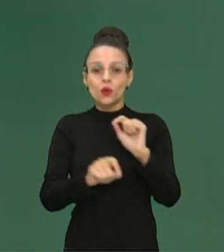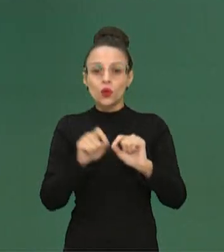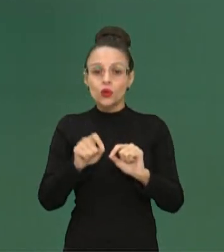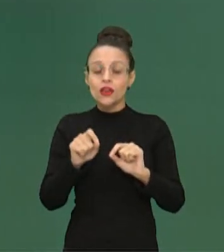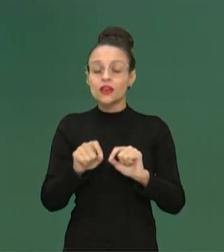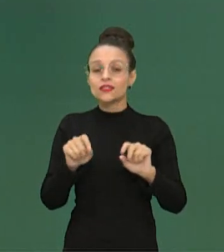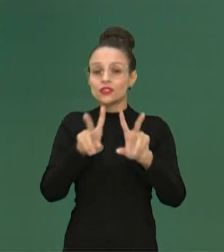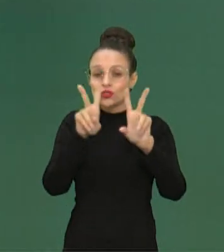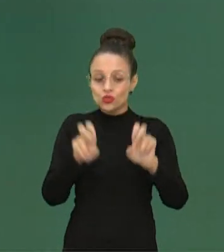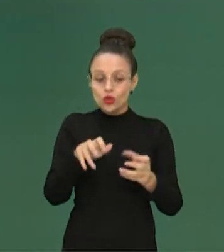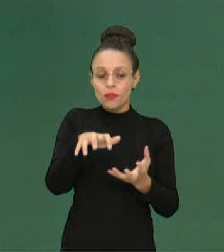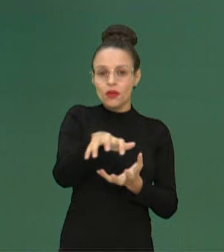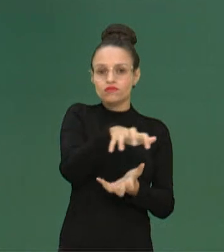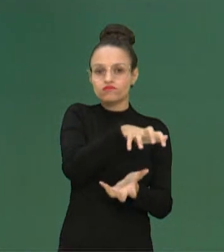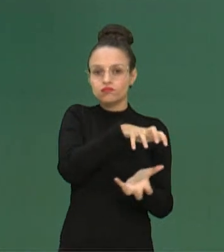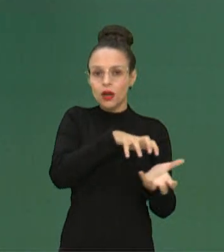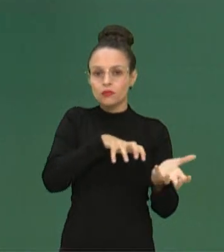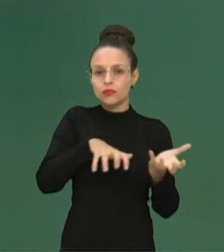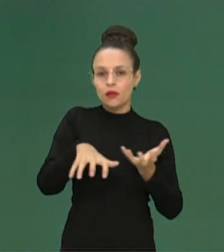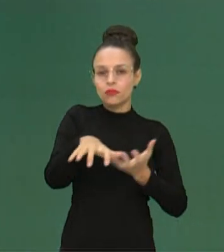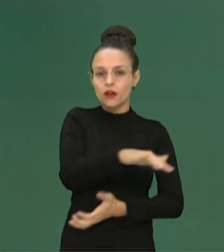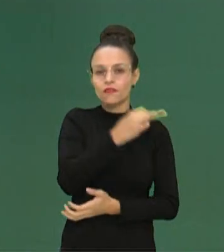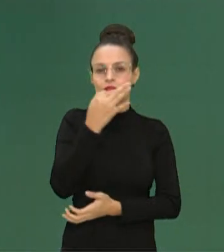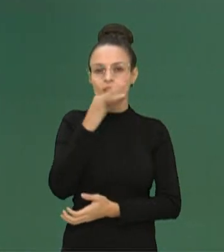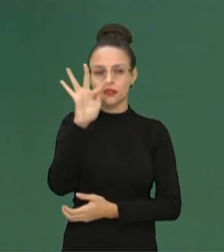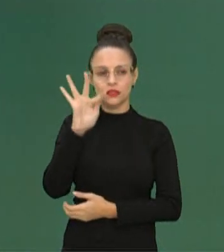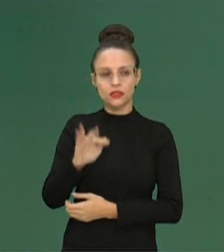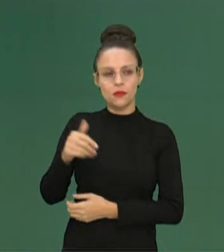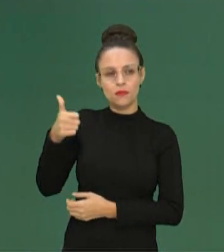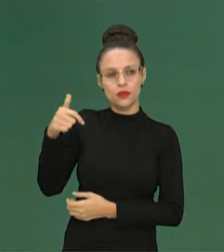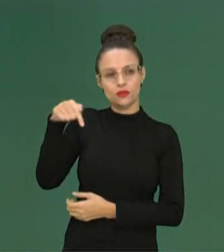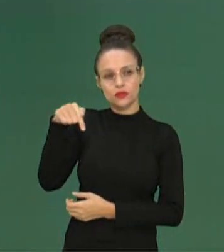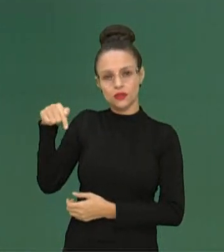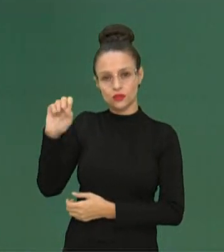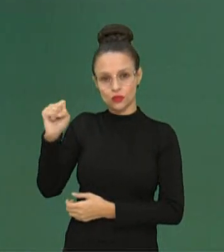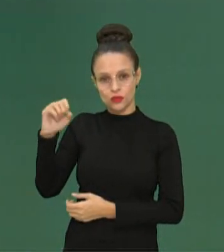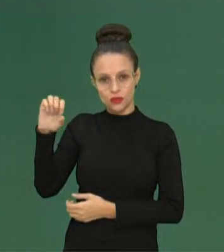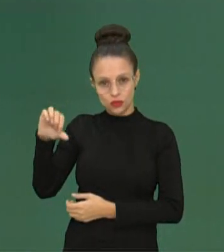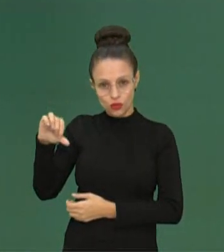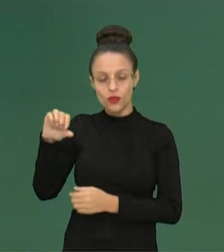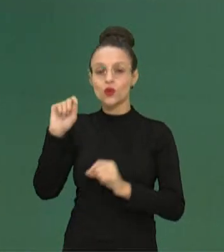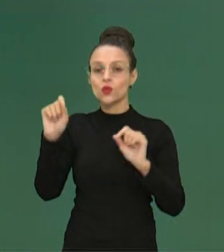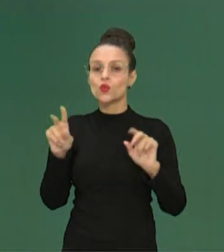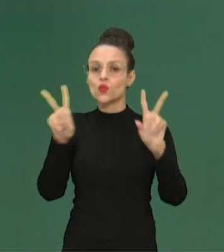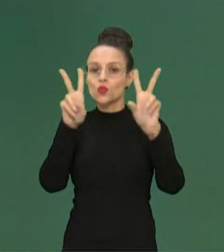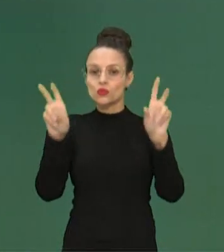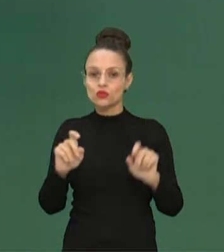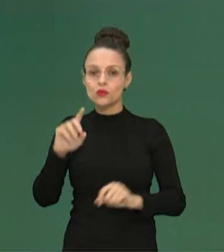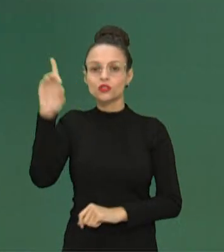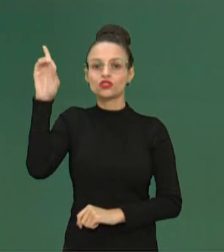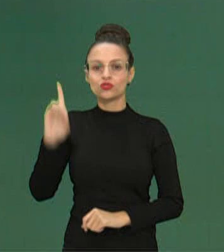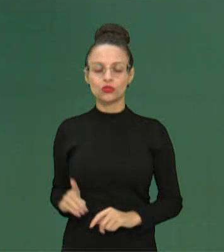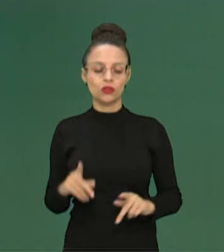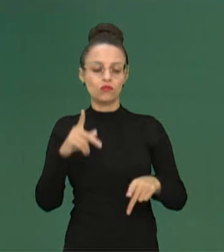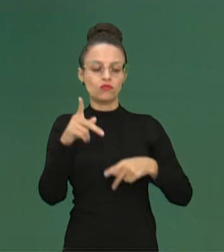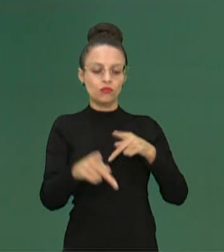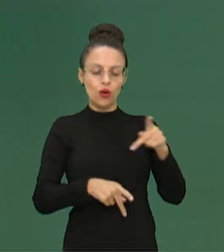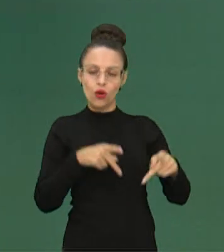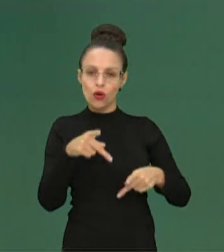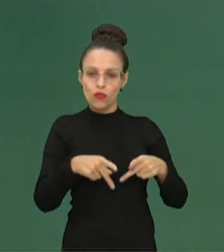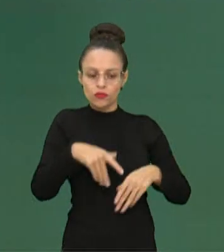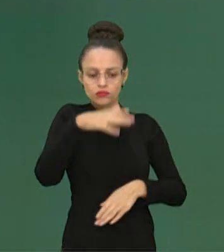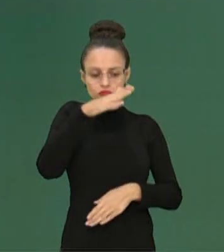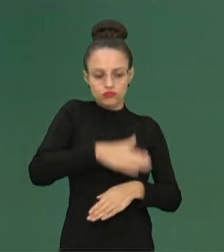Revolução Francesa de 1789, que se refere ao quê? Ao direito que os povos têm